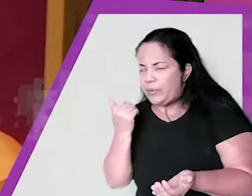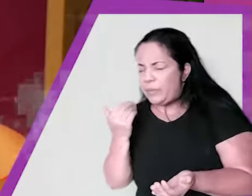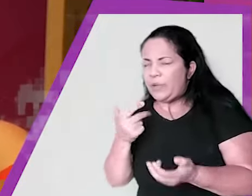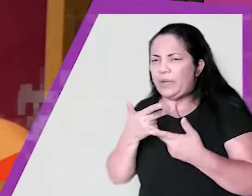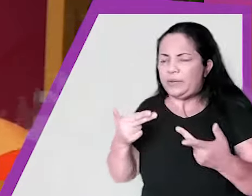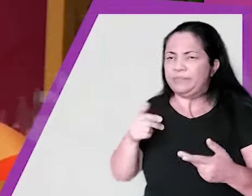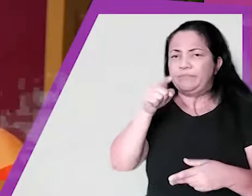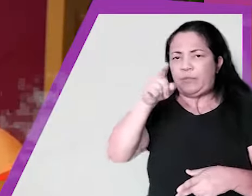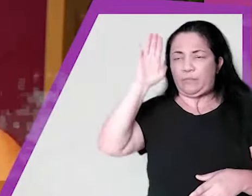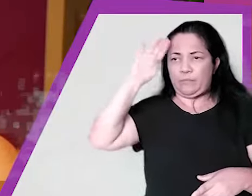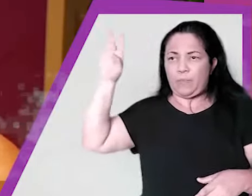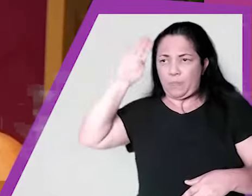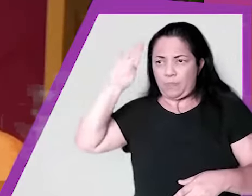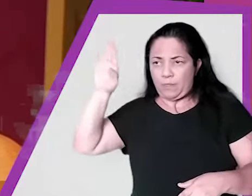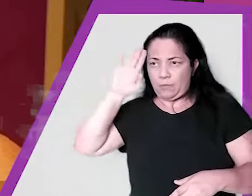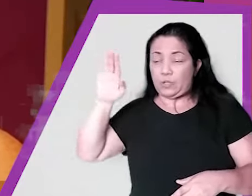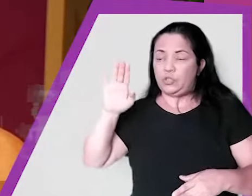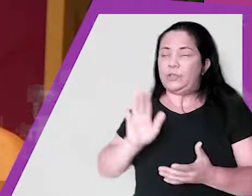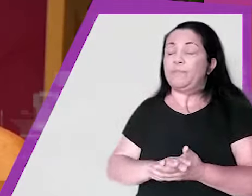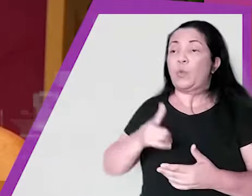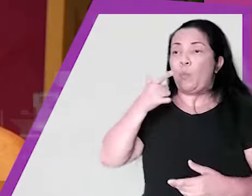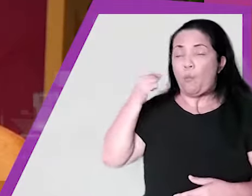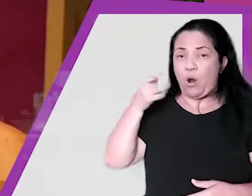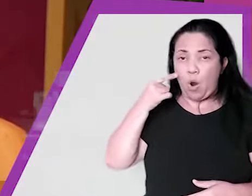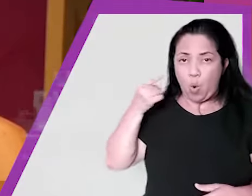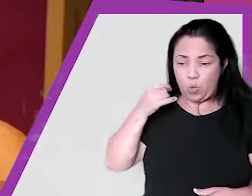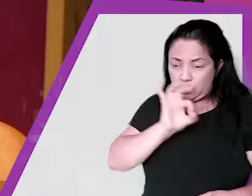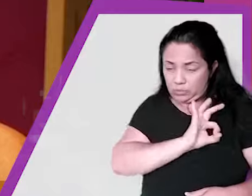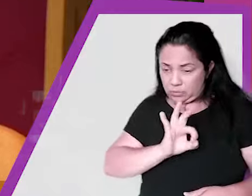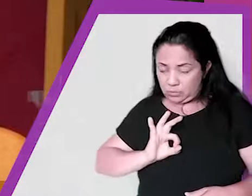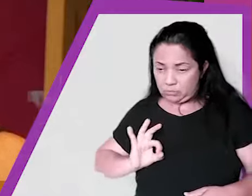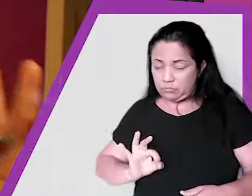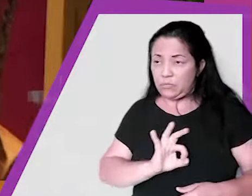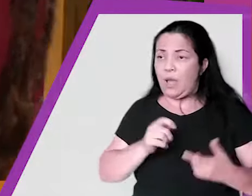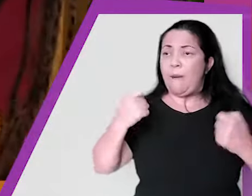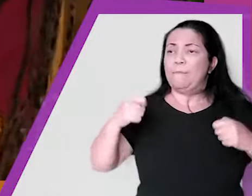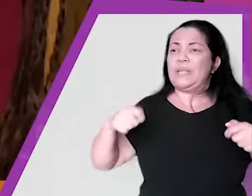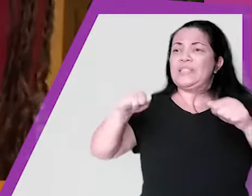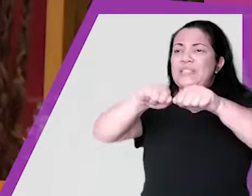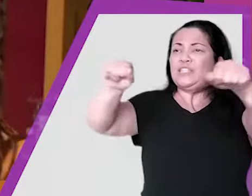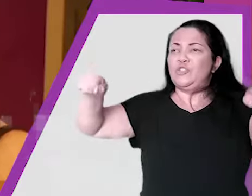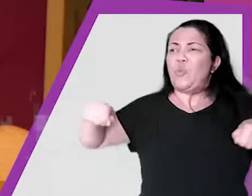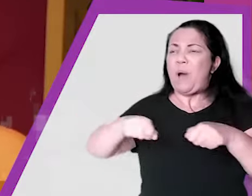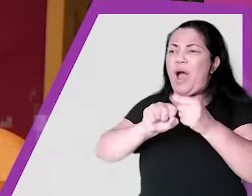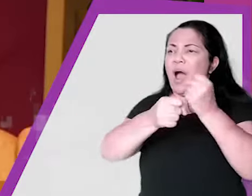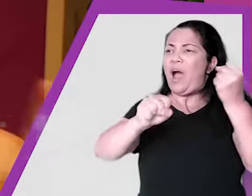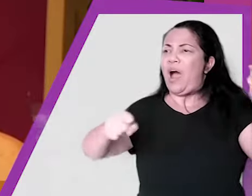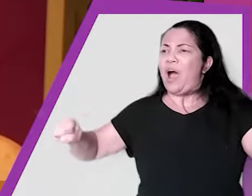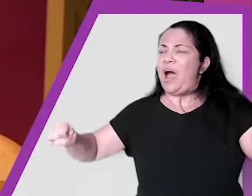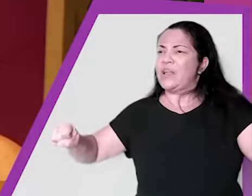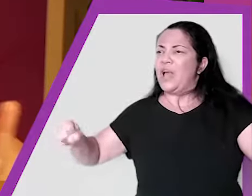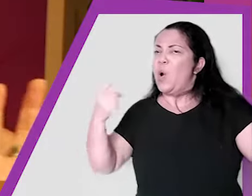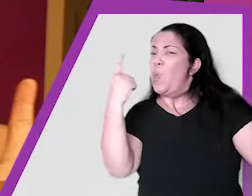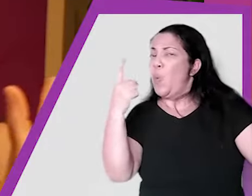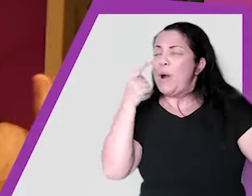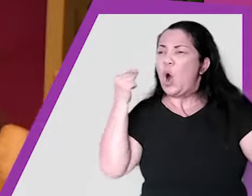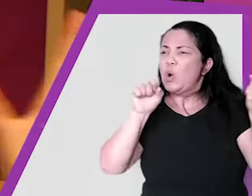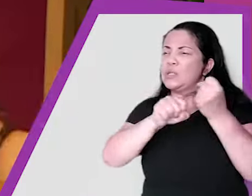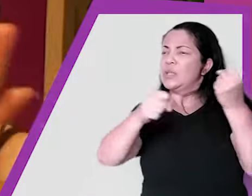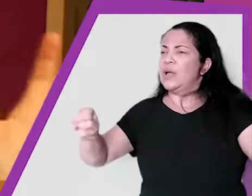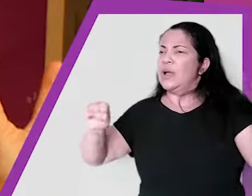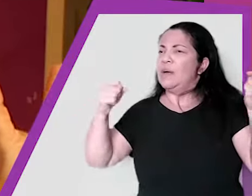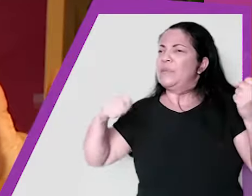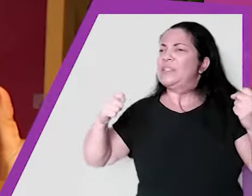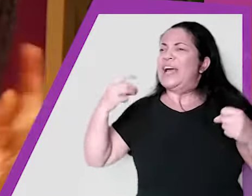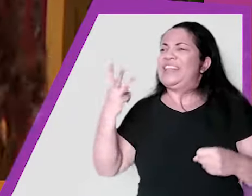reproduzir, para se alimentar. Então, só para a gente ter uma ideia, a gente imagina que para uma onça... a gente